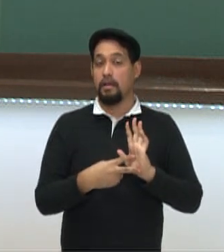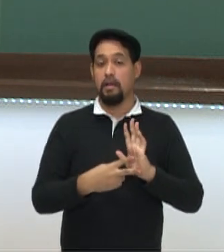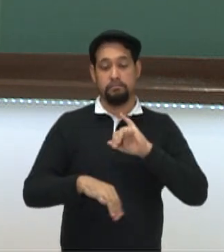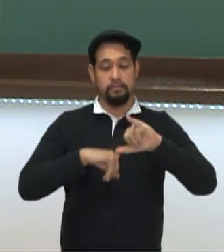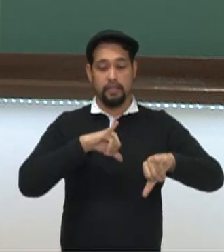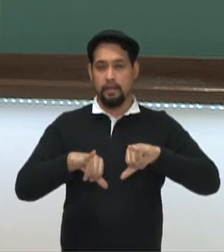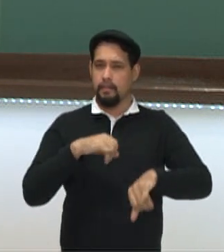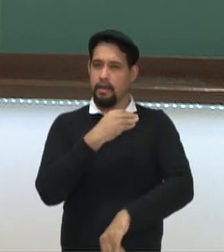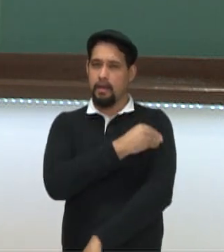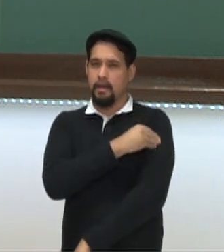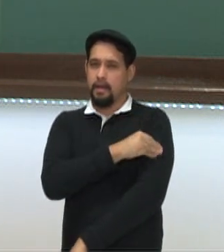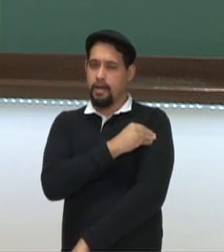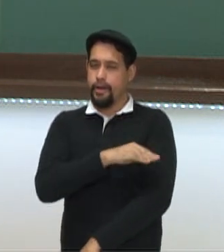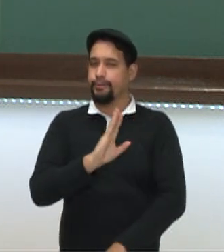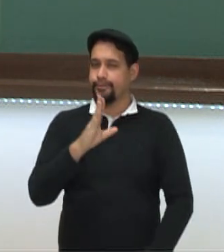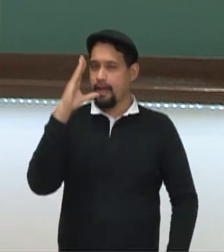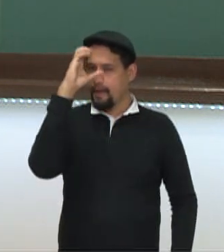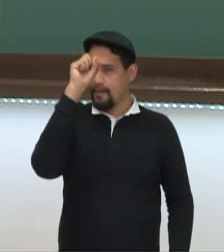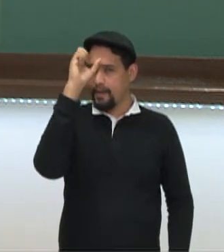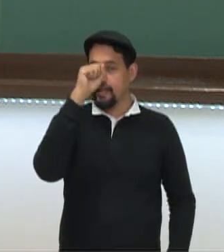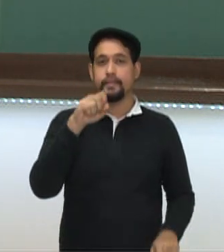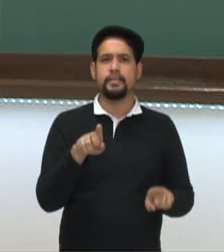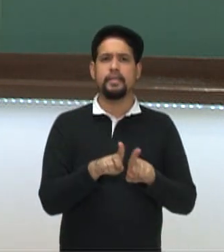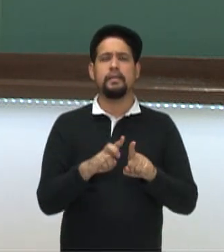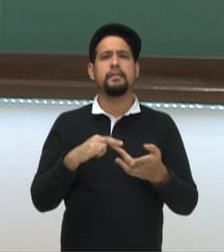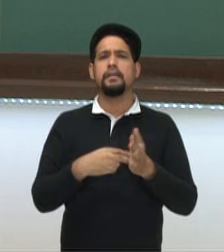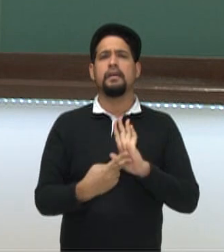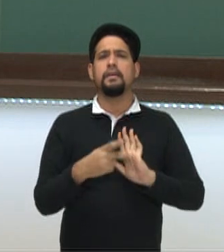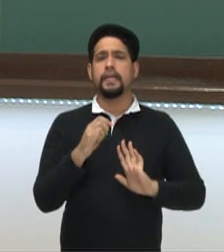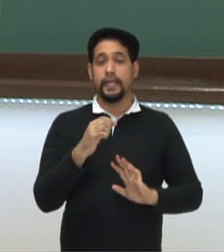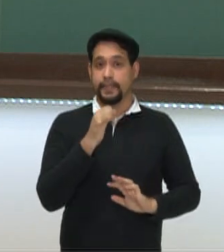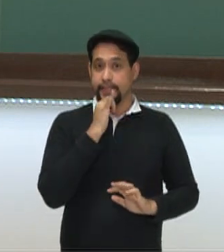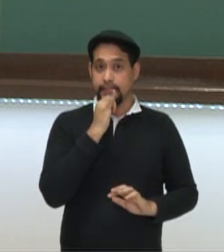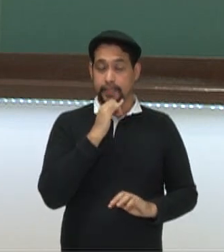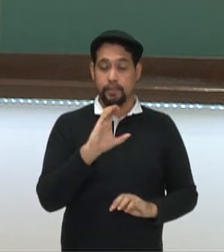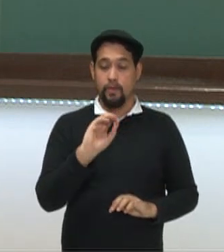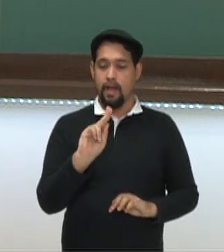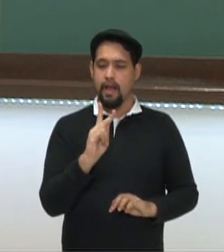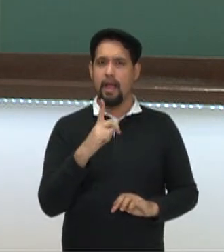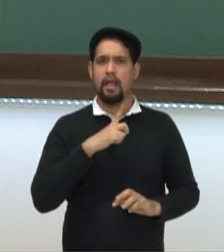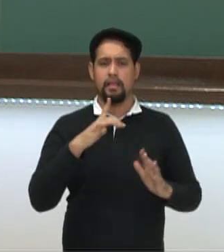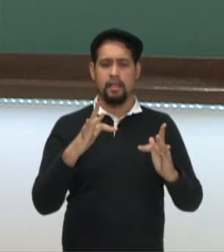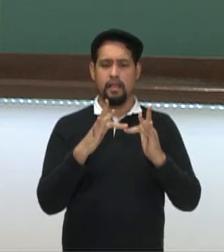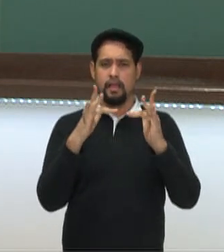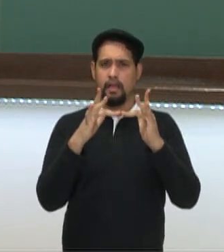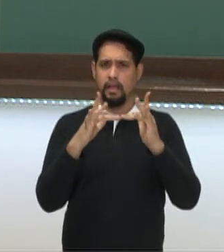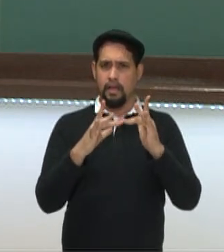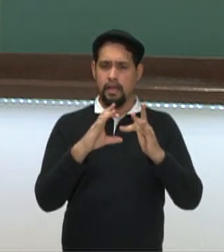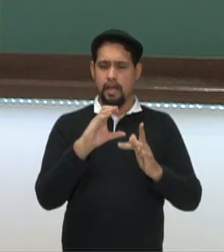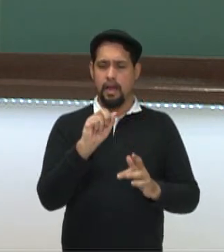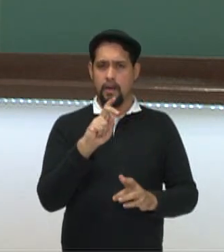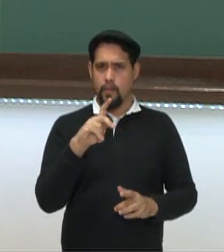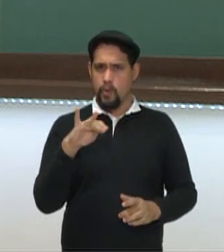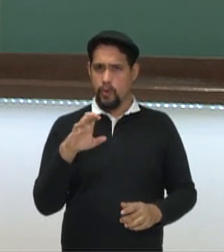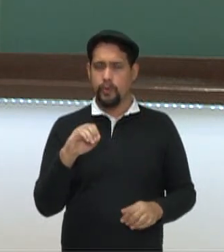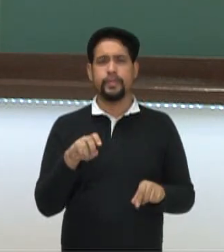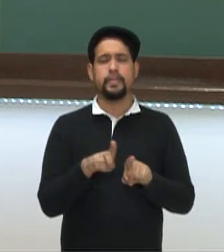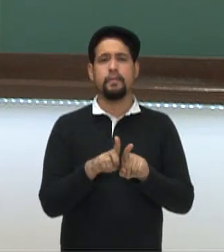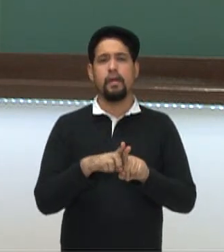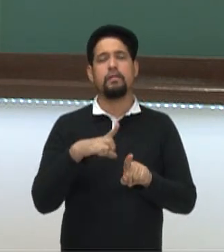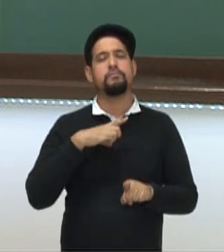química álcool. Sabemos que é quando o OH está ligado num carbono saturado.